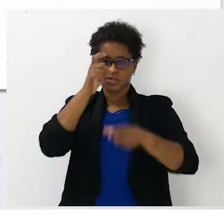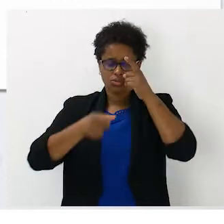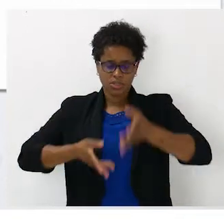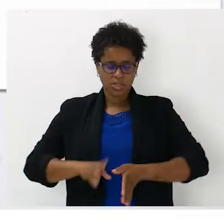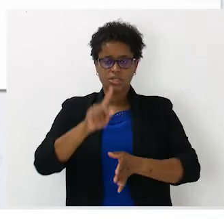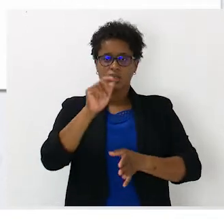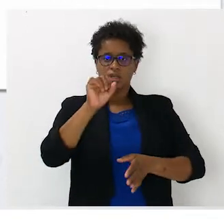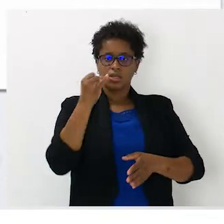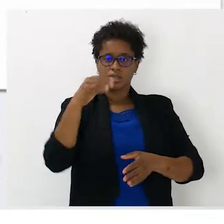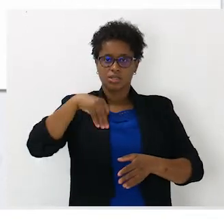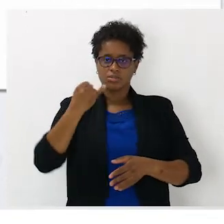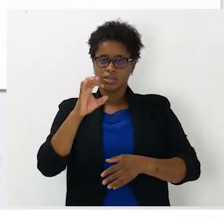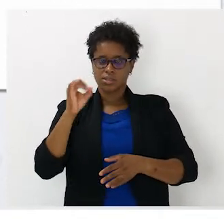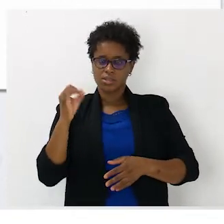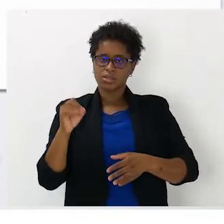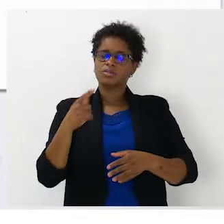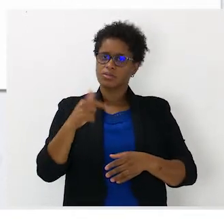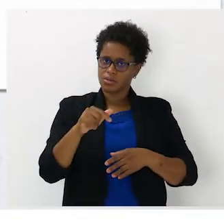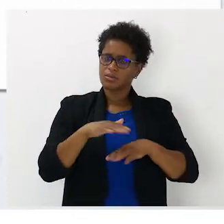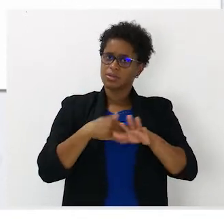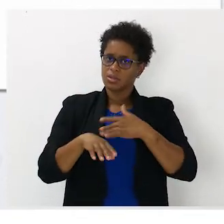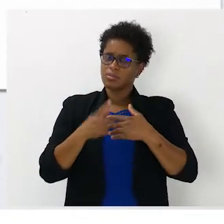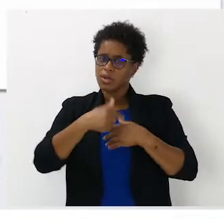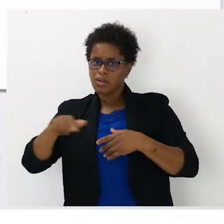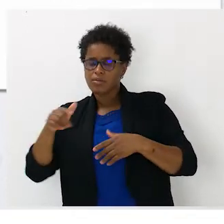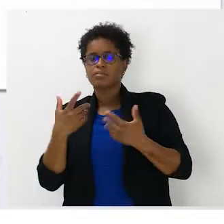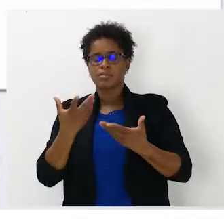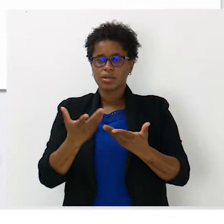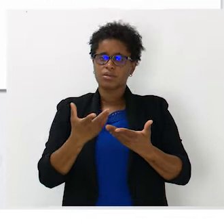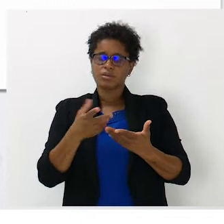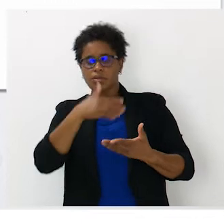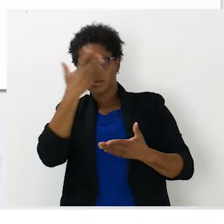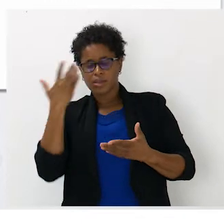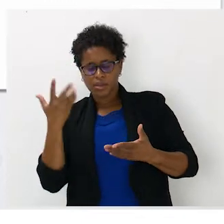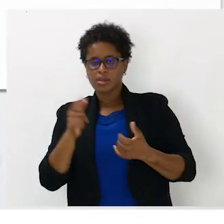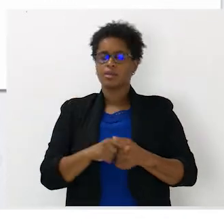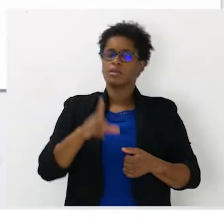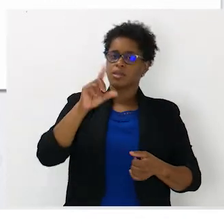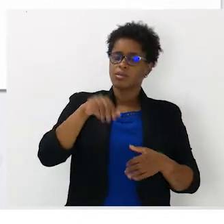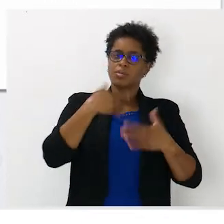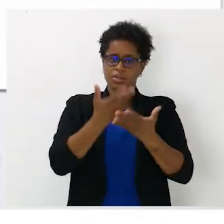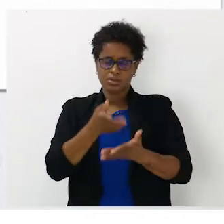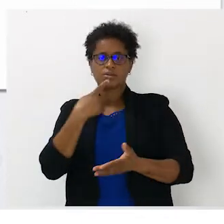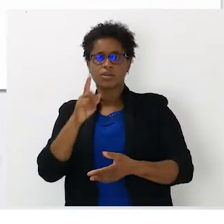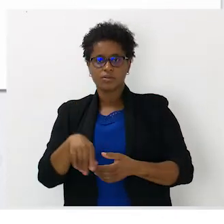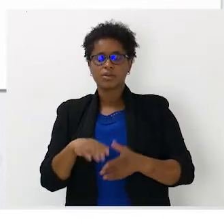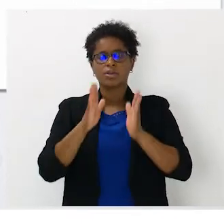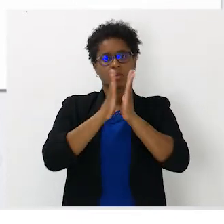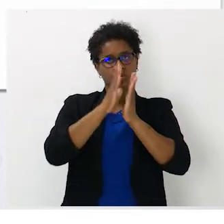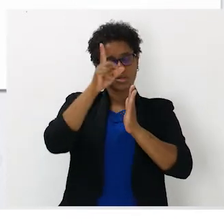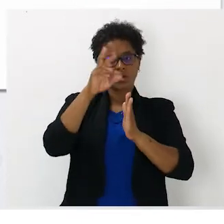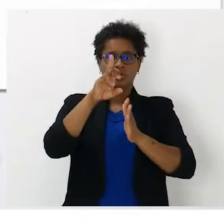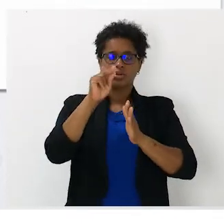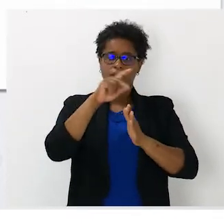ocupavam para levarem o seu dia a dia. Temos a representação do deus